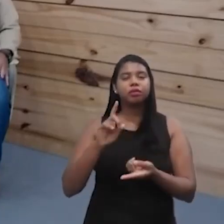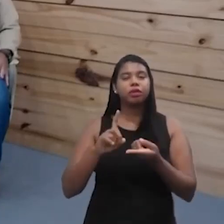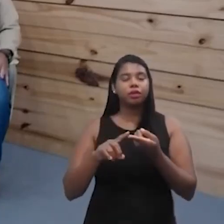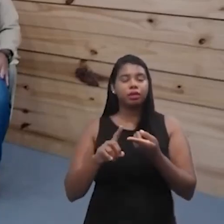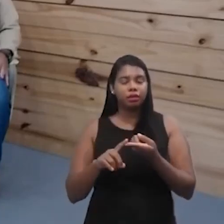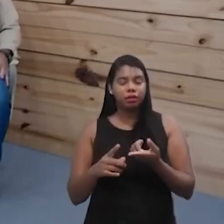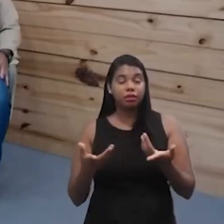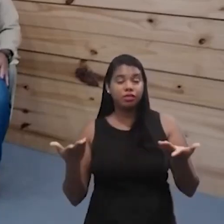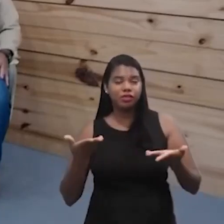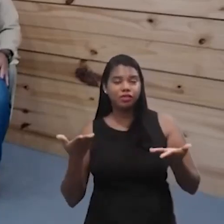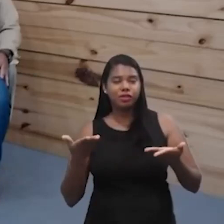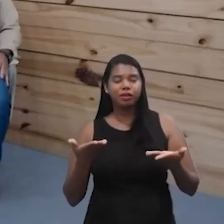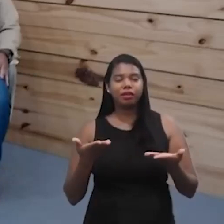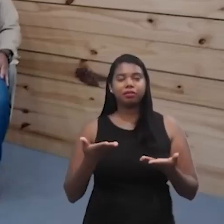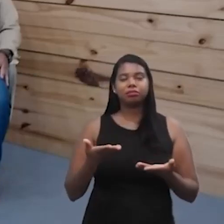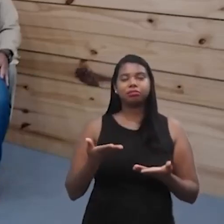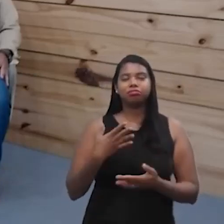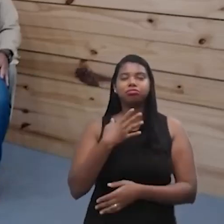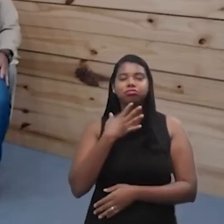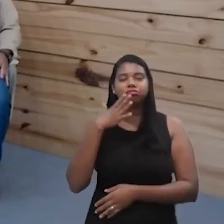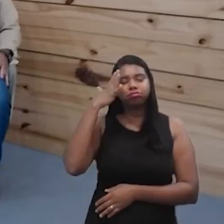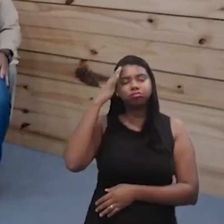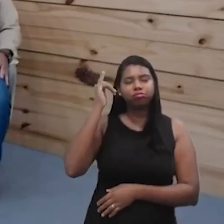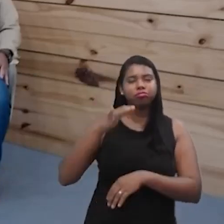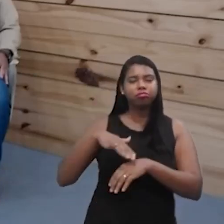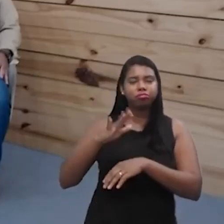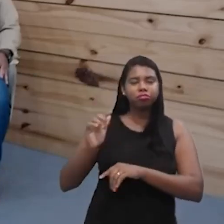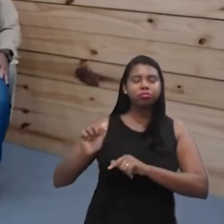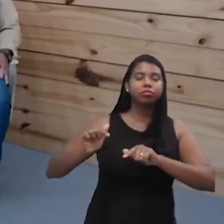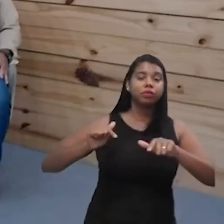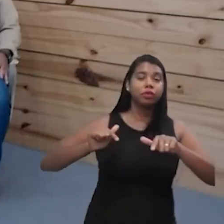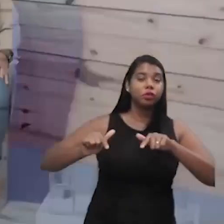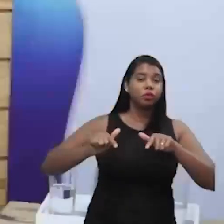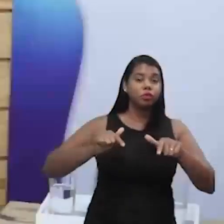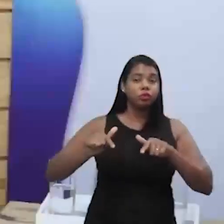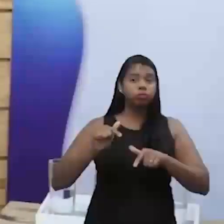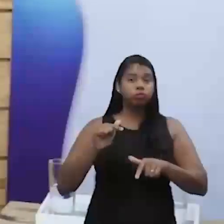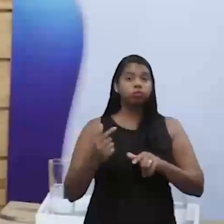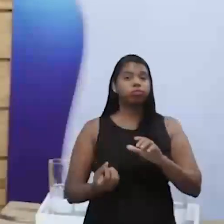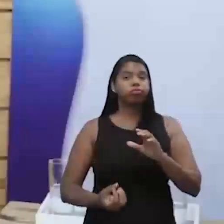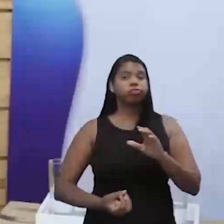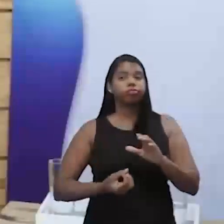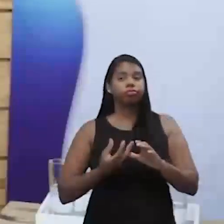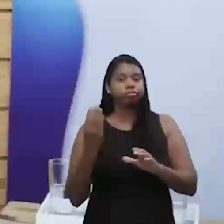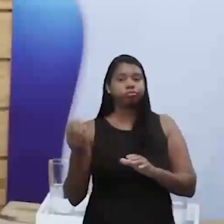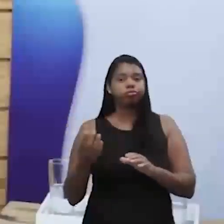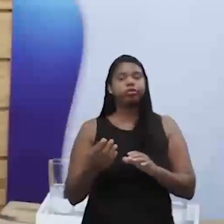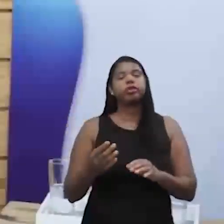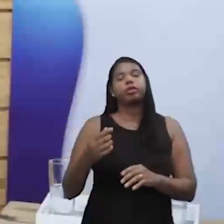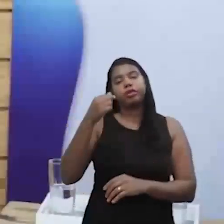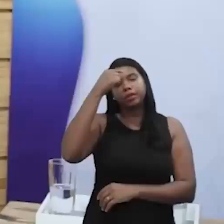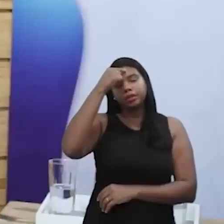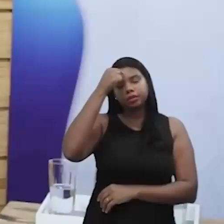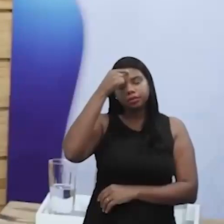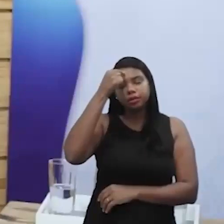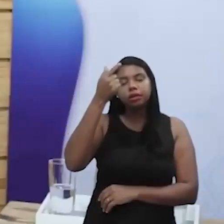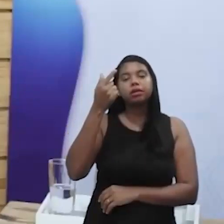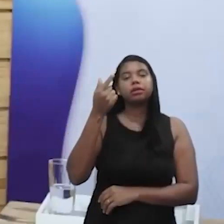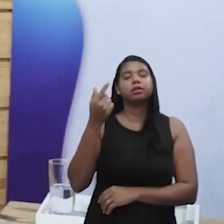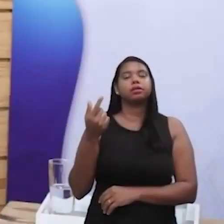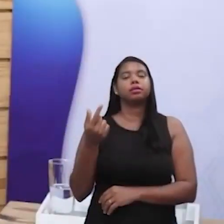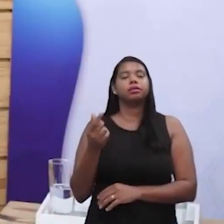temos bastante a conhecer ainda do mercado de trabalho. Vão surgindo novas universidades,